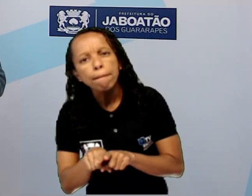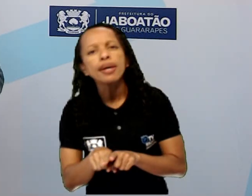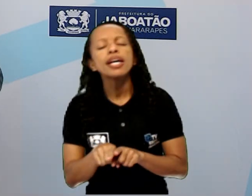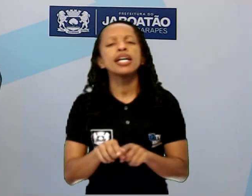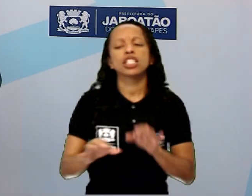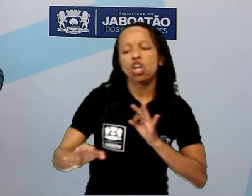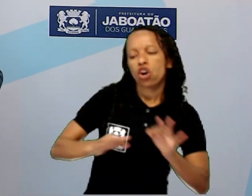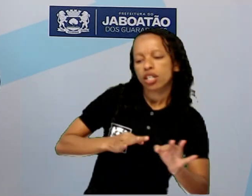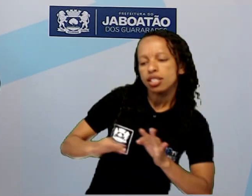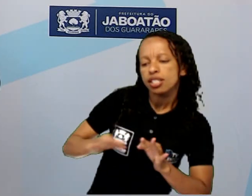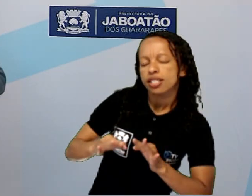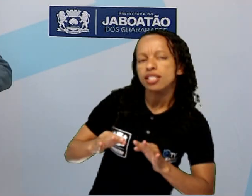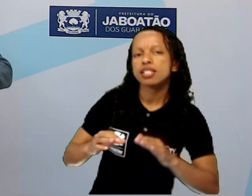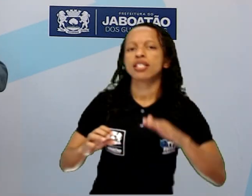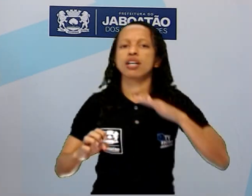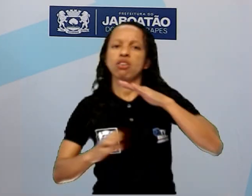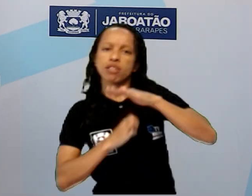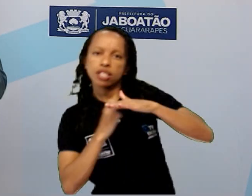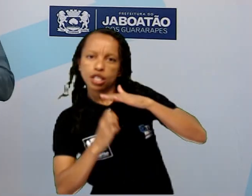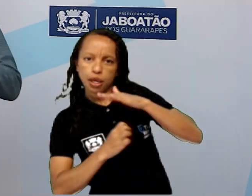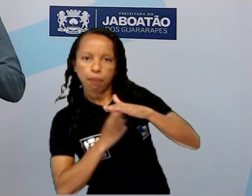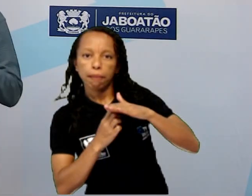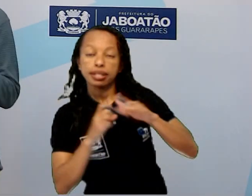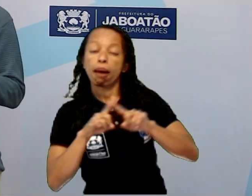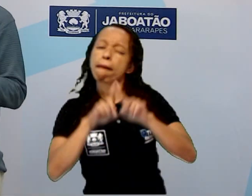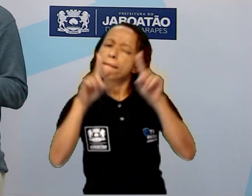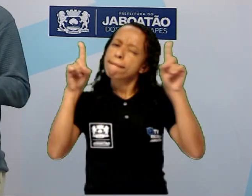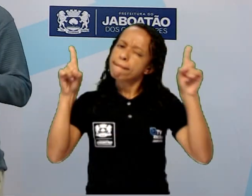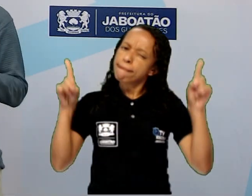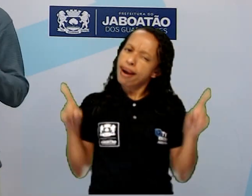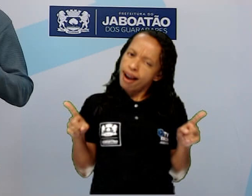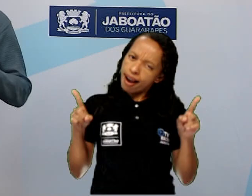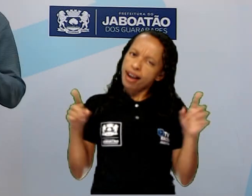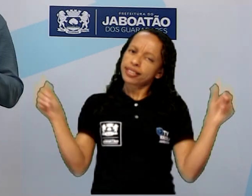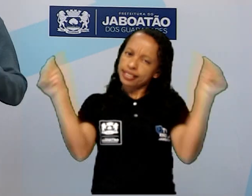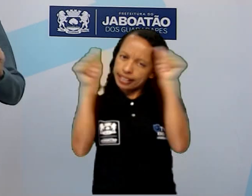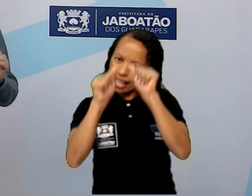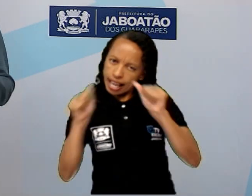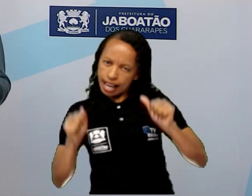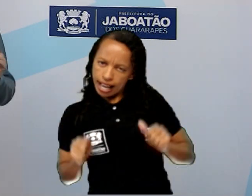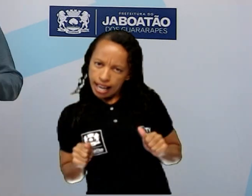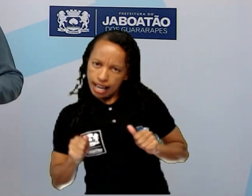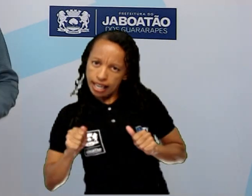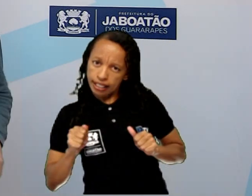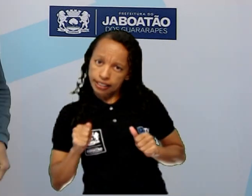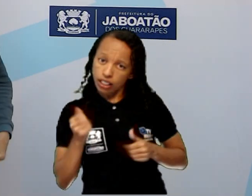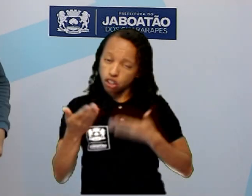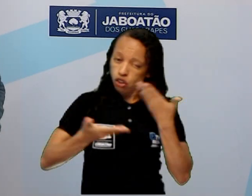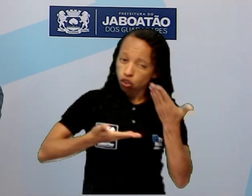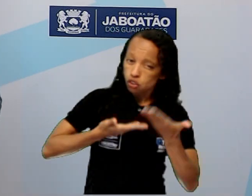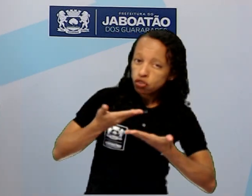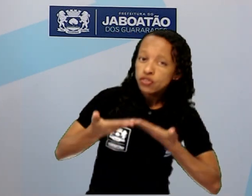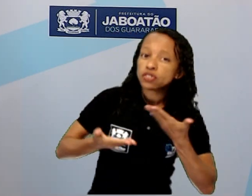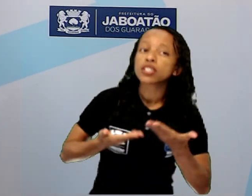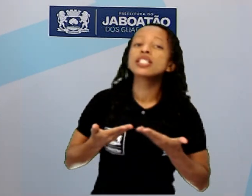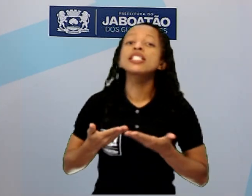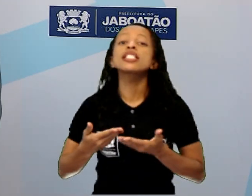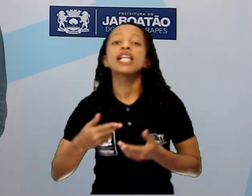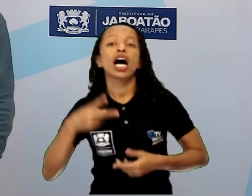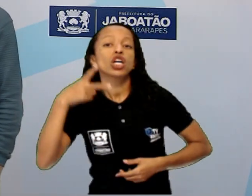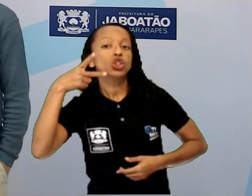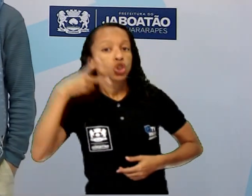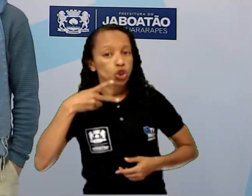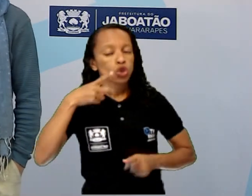em arte, para focar, a gente vai falar de apenas dois tipos que são eixos diferentes da cultura, que é a